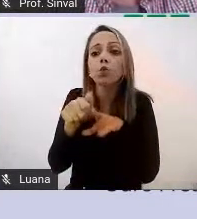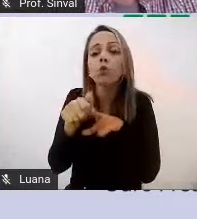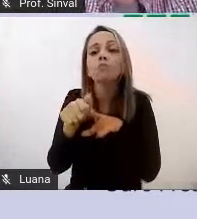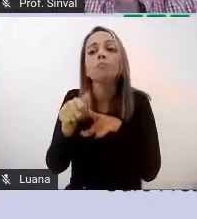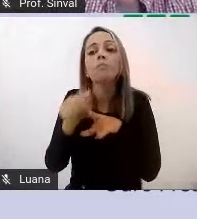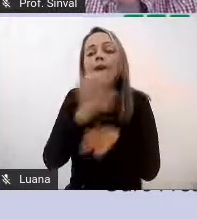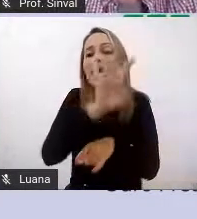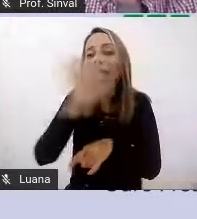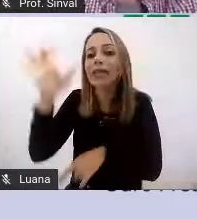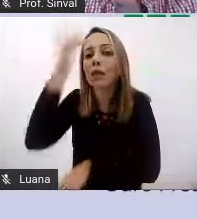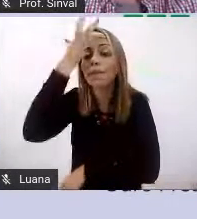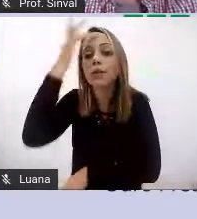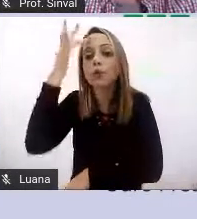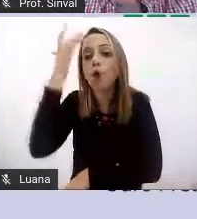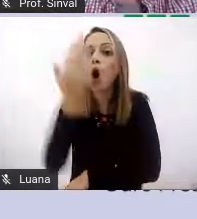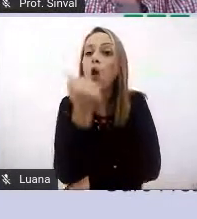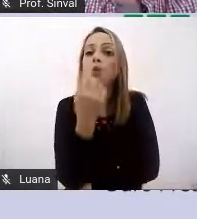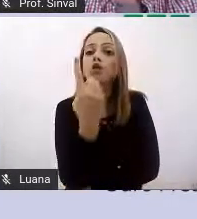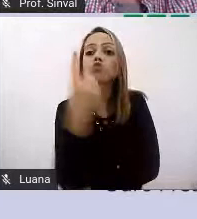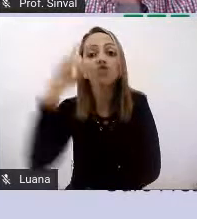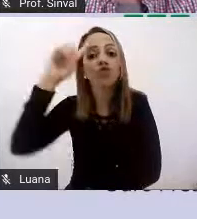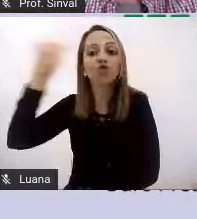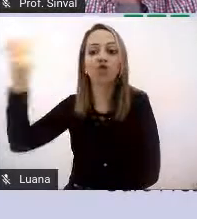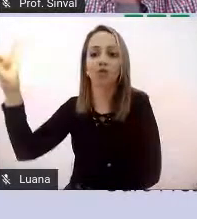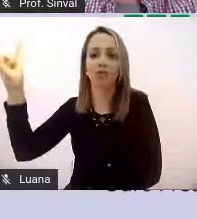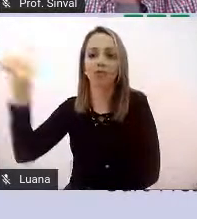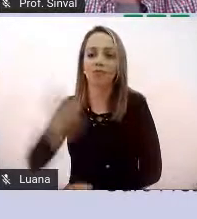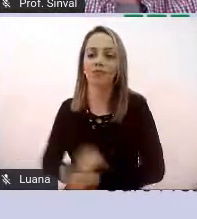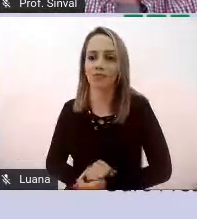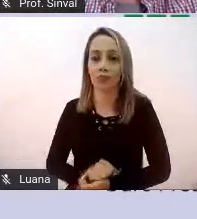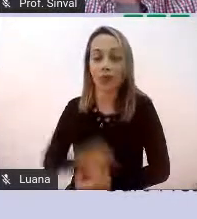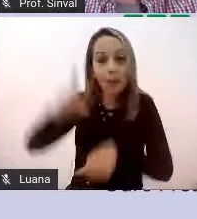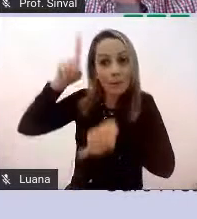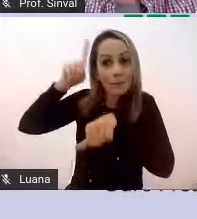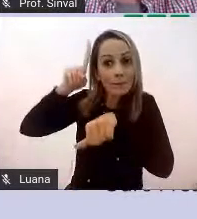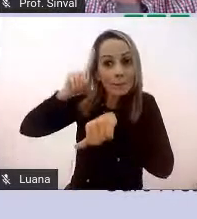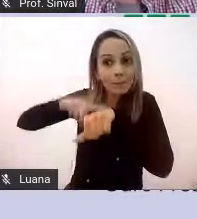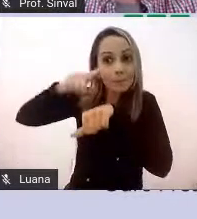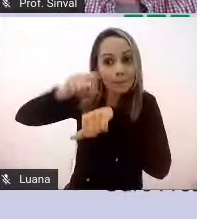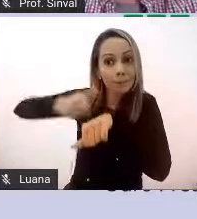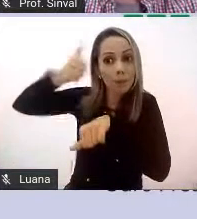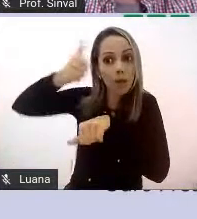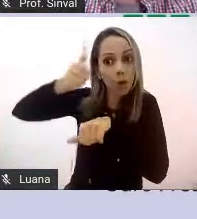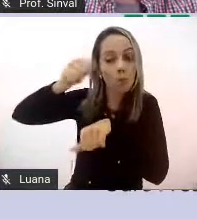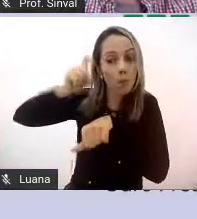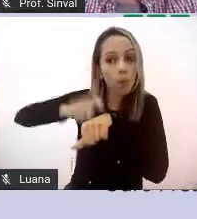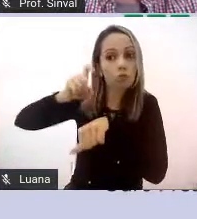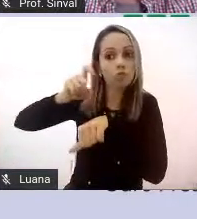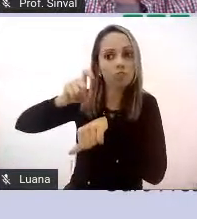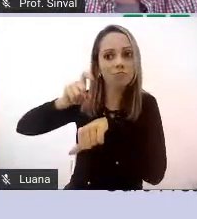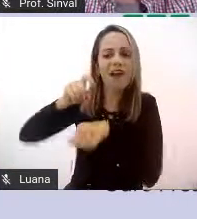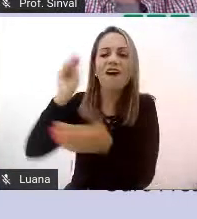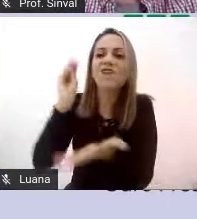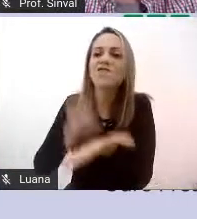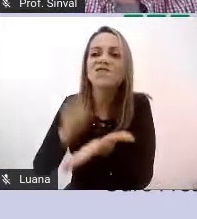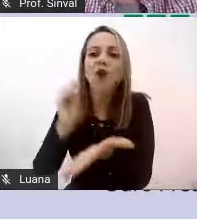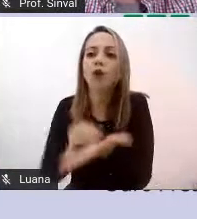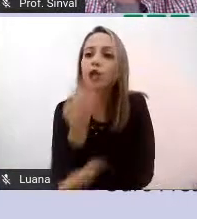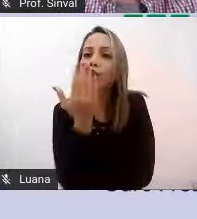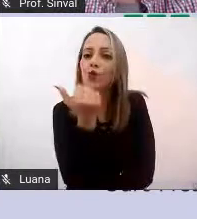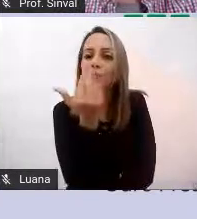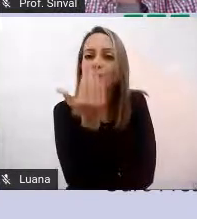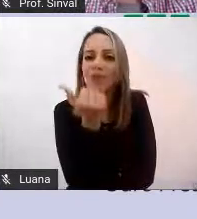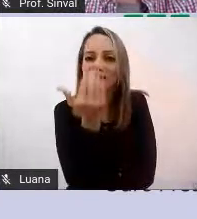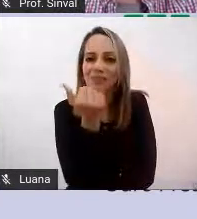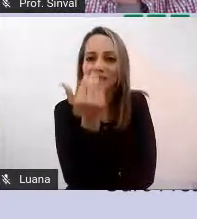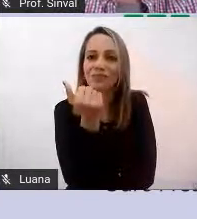Bom, então, esse primeiro momento de grande carestia dentro da ocupação holandesa fez com que, pode passar por